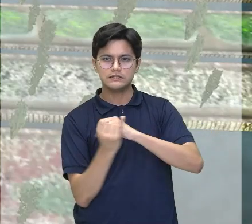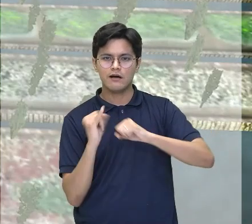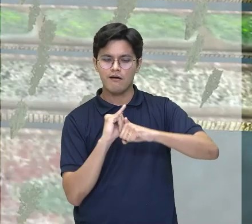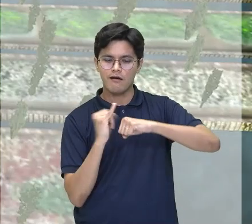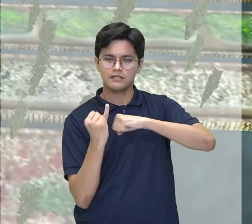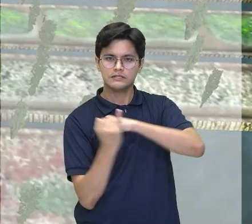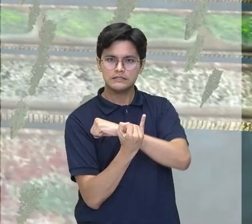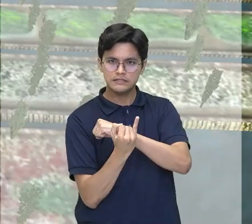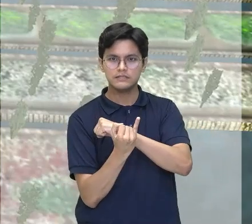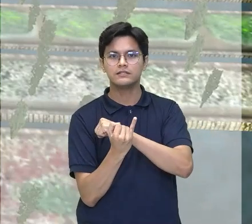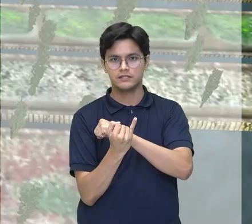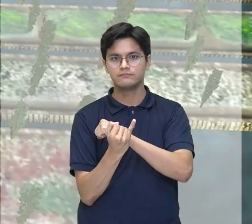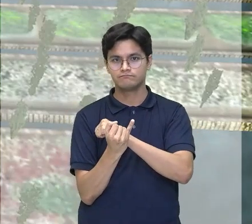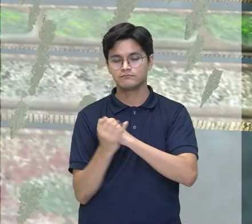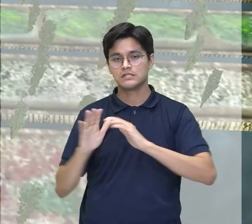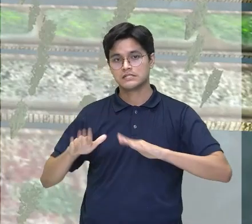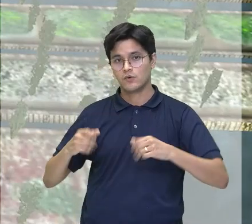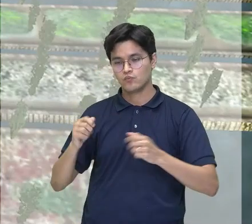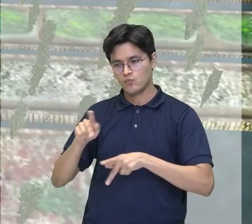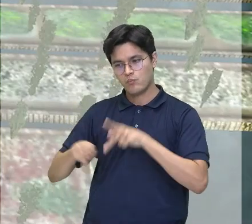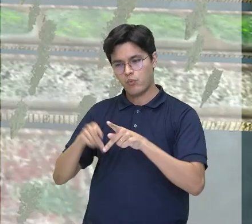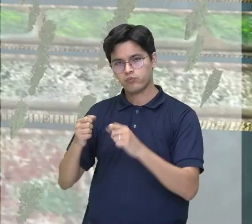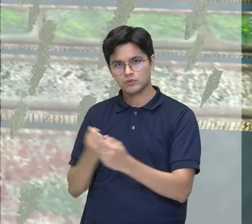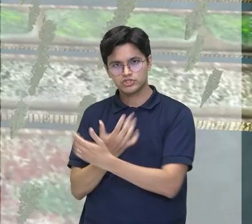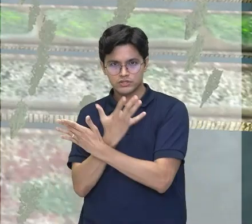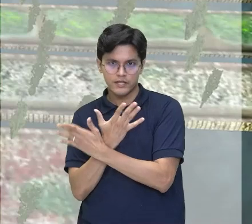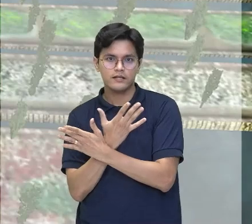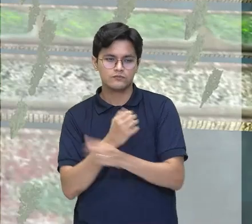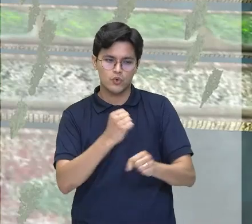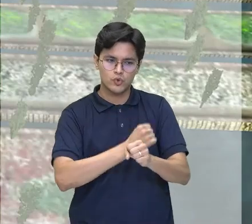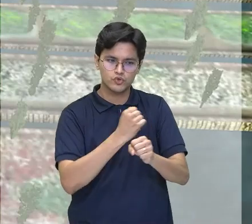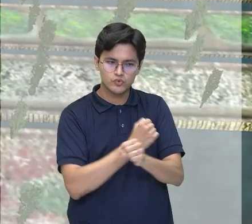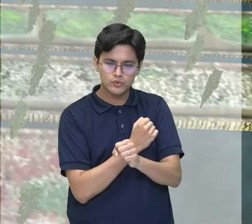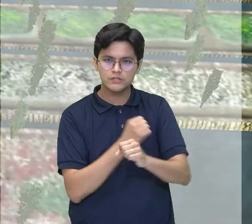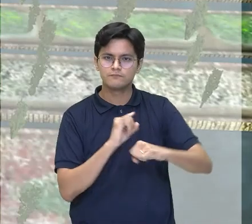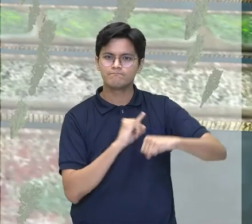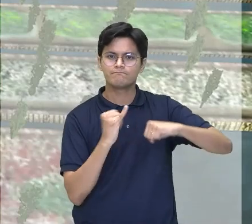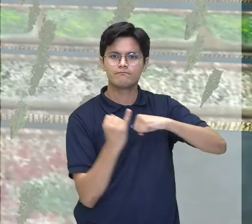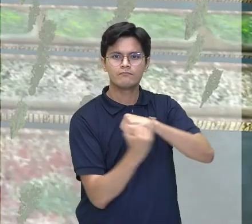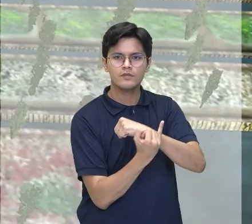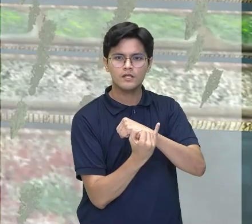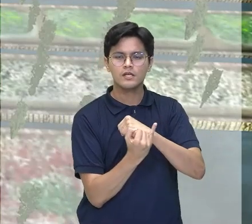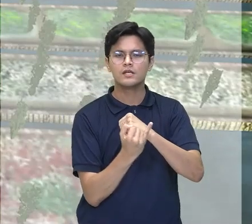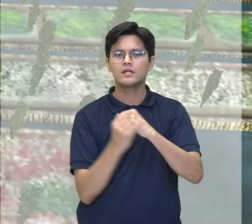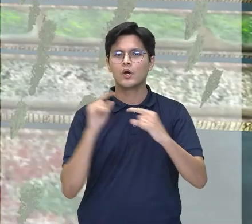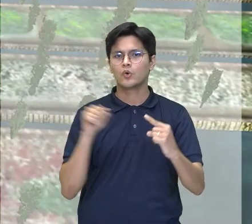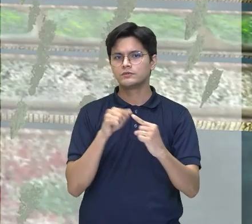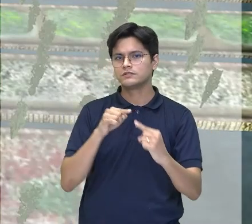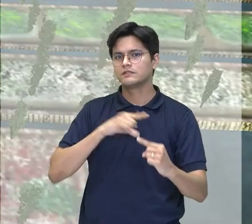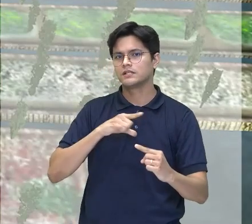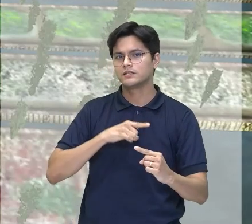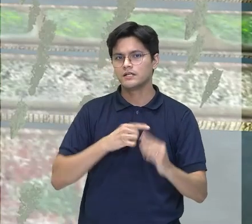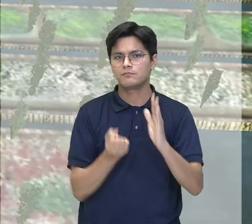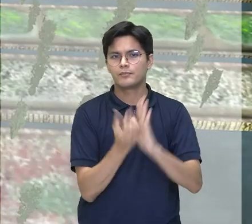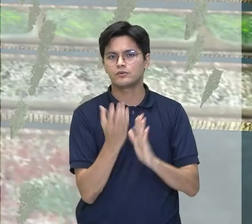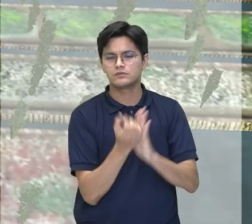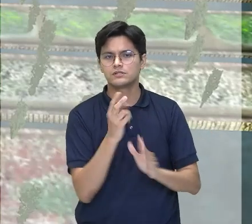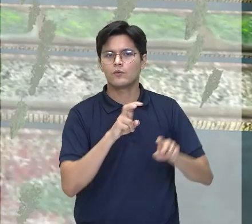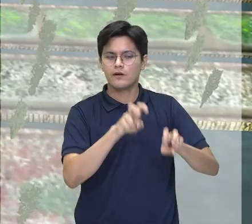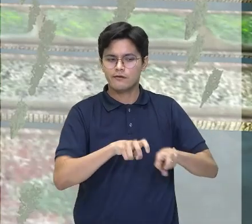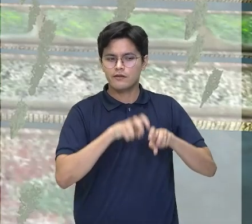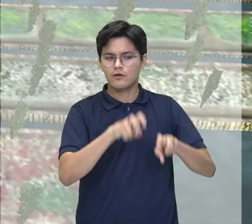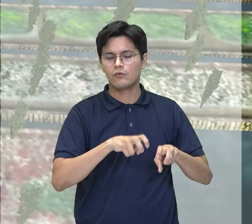eles produziram essas ilhas com a finalidade de ter uma produção agrícola maior para